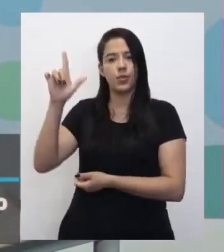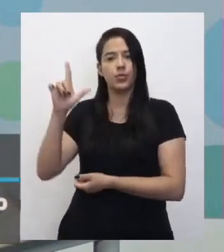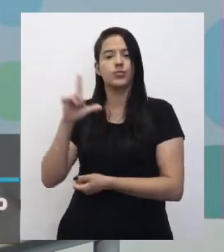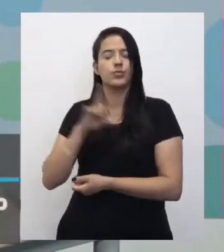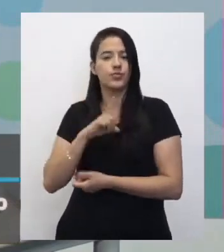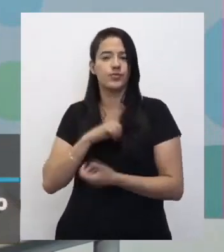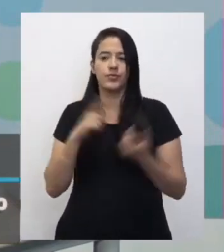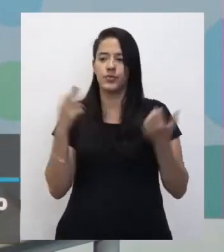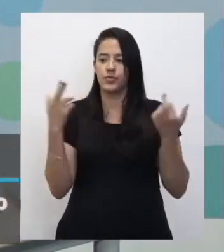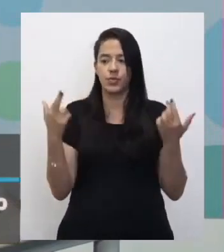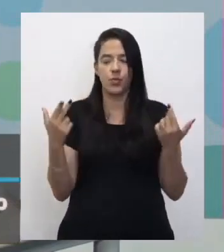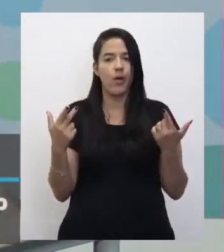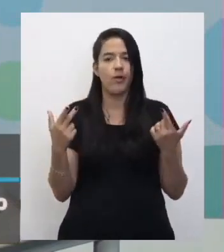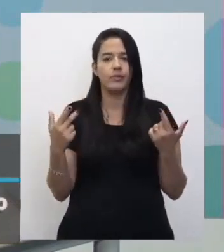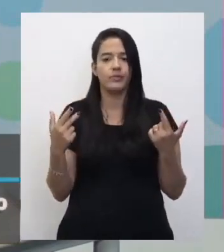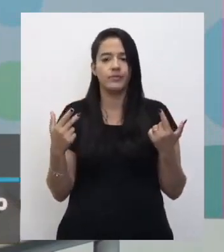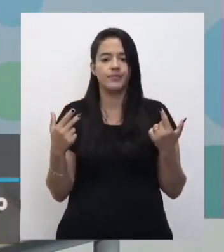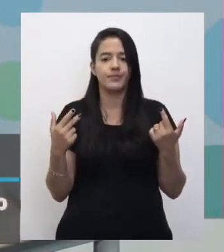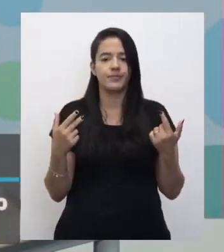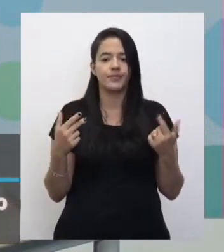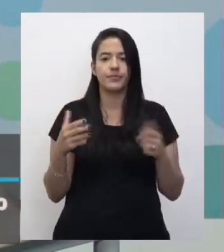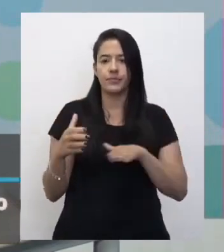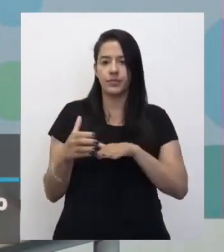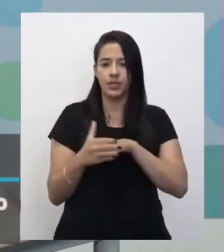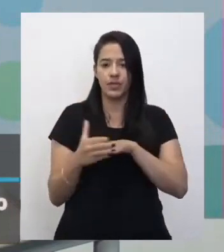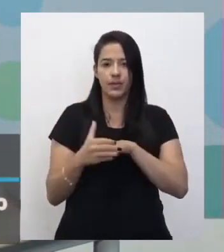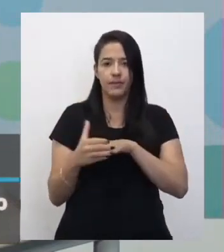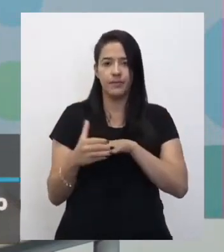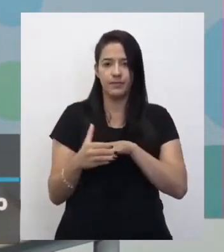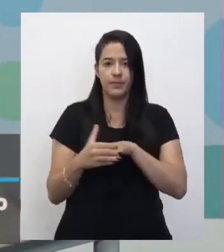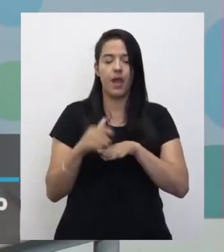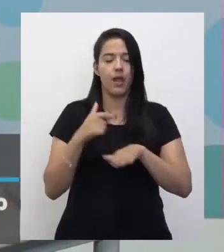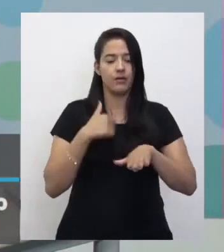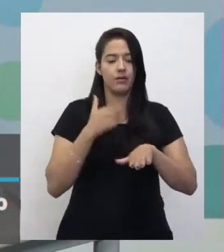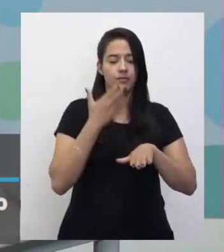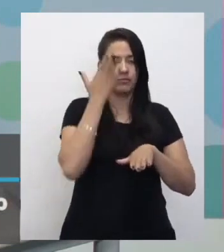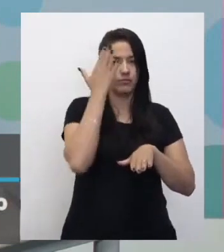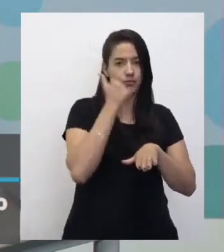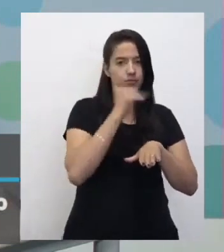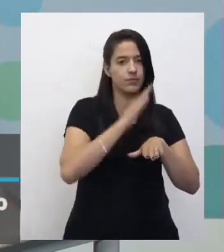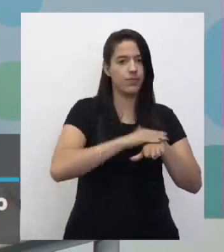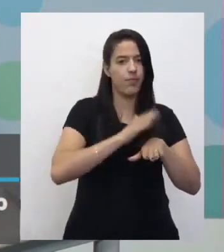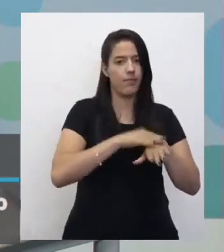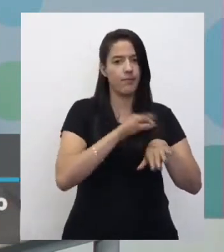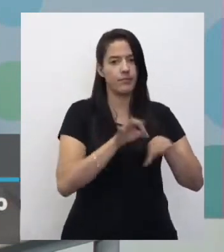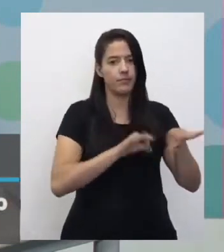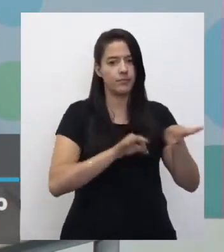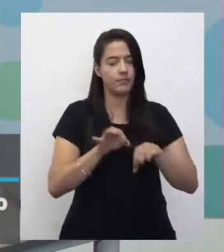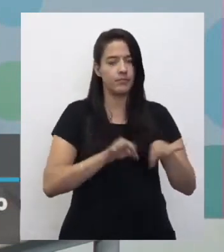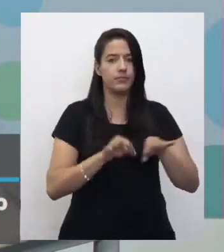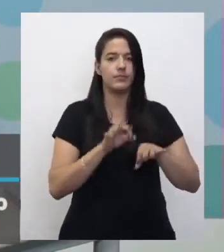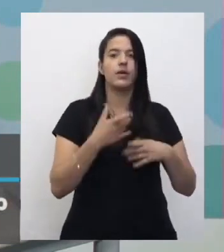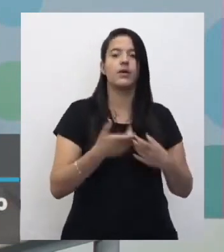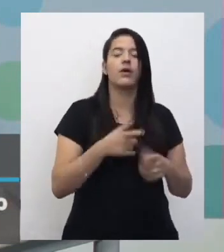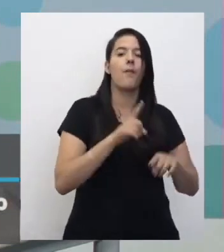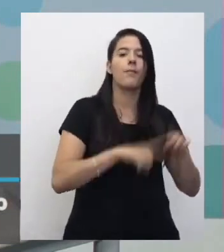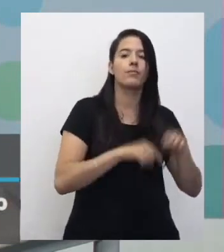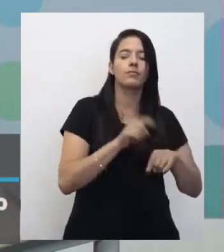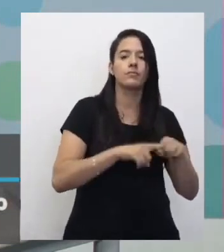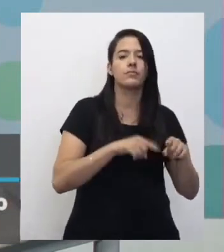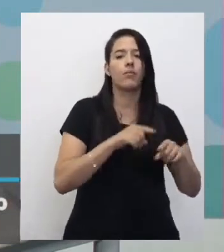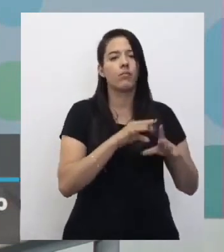mesmo produto, vamos pegar o exemplo aqui de um sapato, esse sapato tinha que ser produzido com o mesmo material, com as